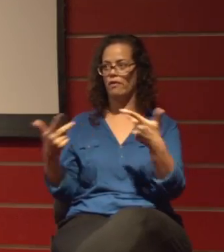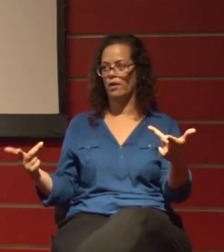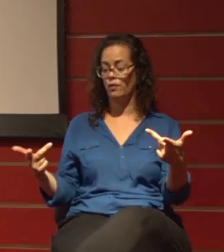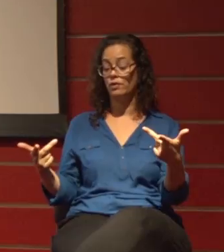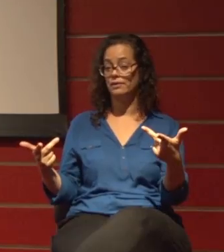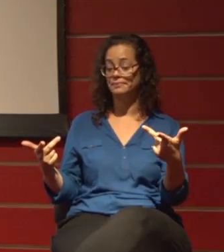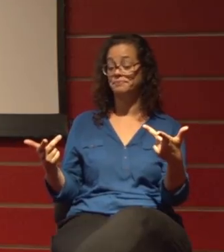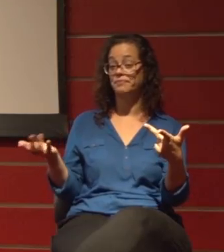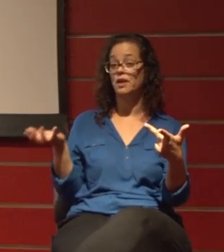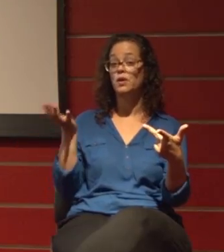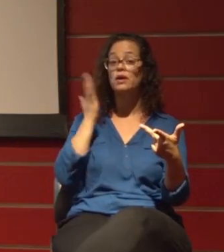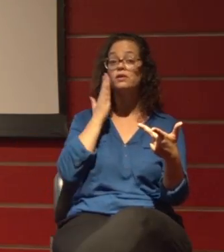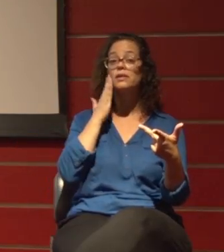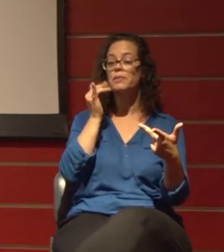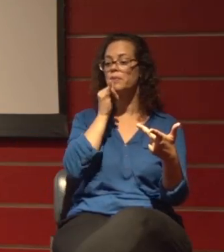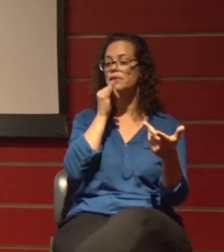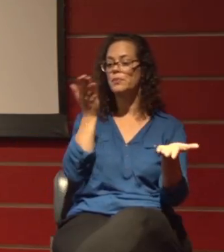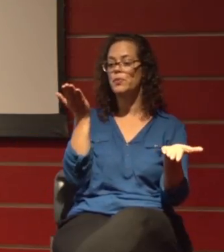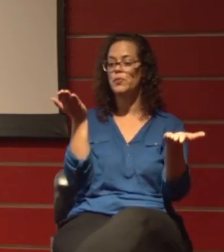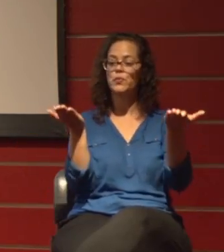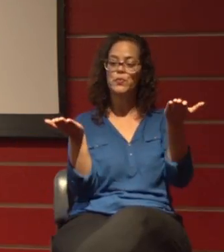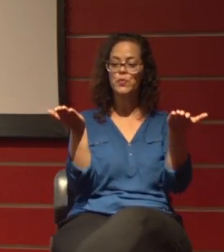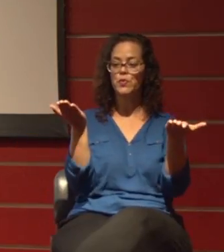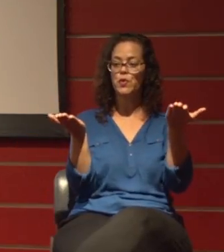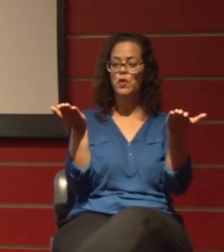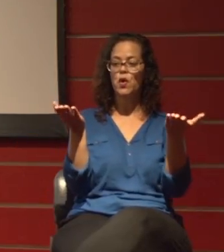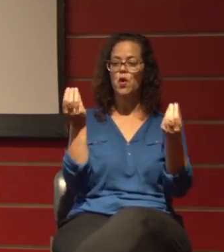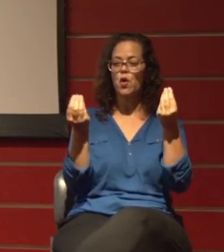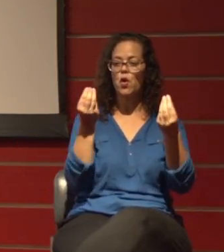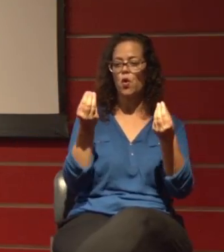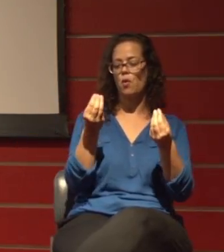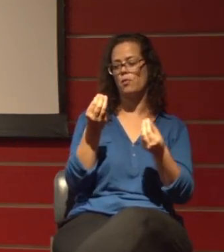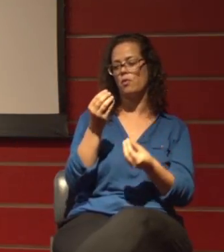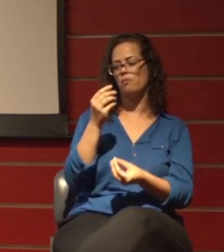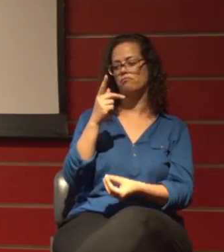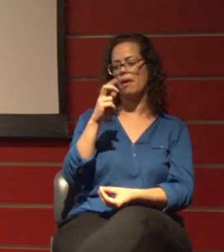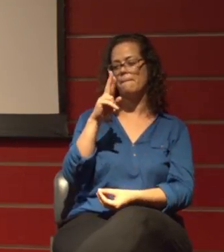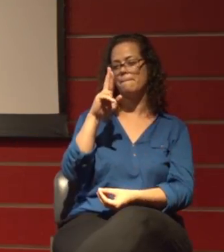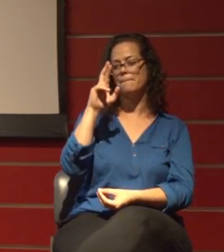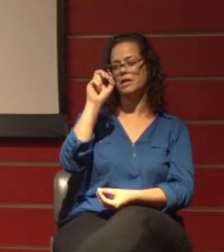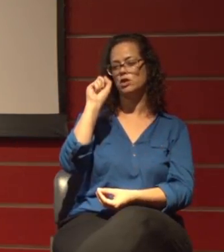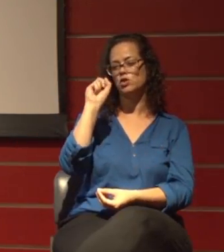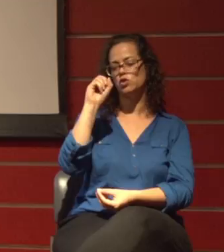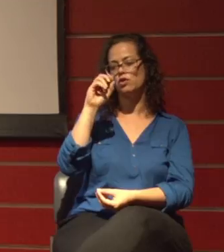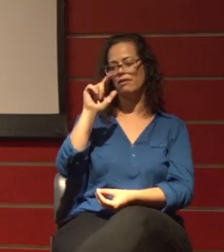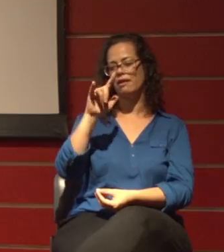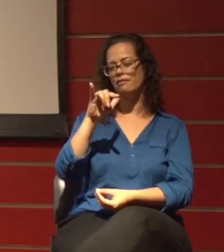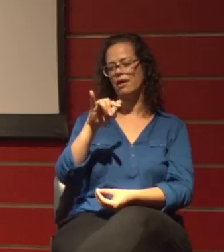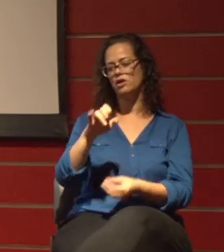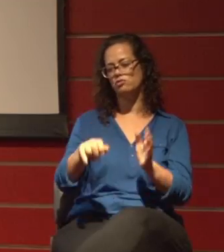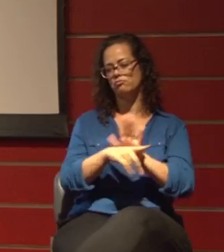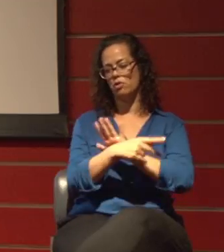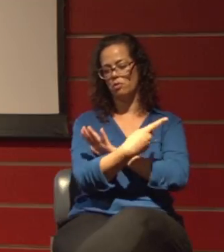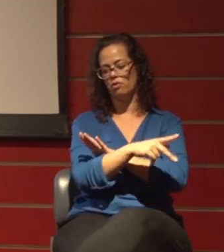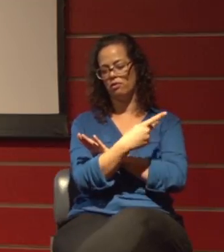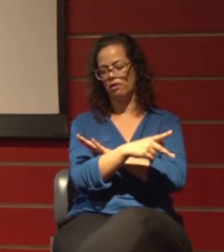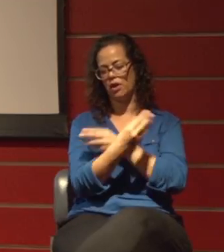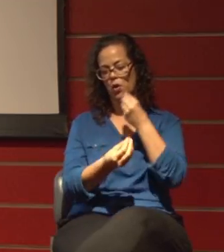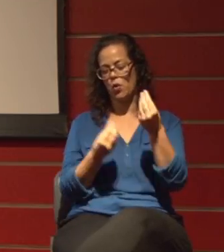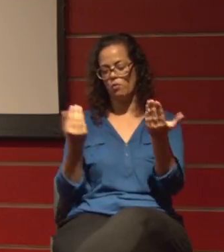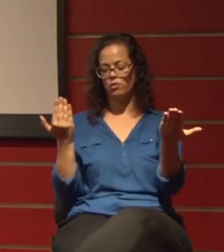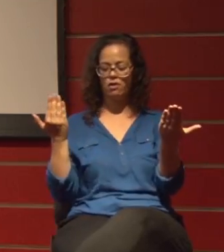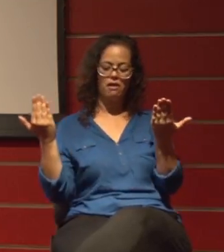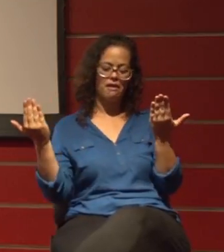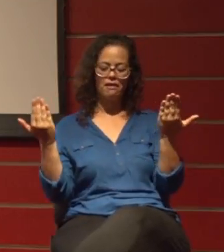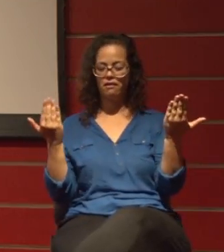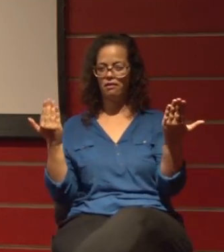equilibrar o background do personagem a personalidade dele com essa resolução de conflitos